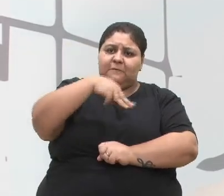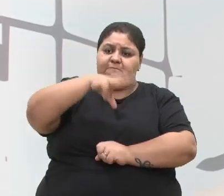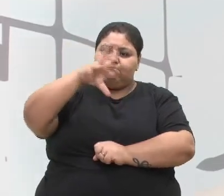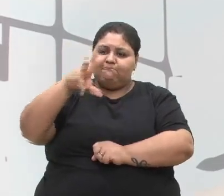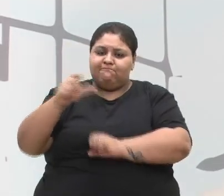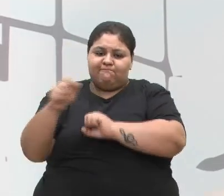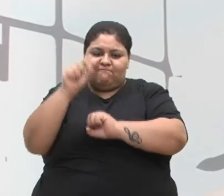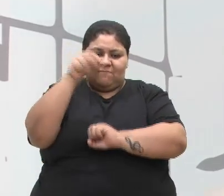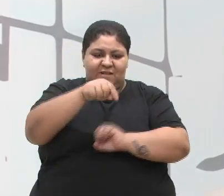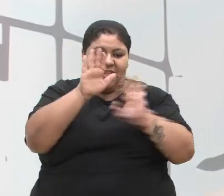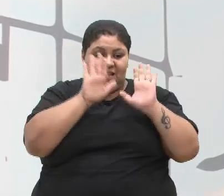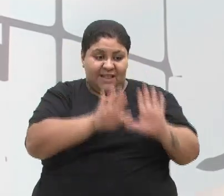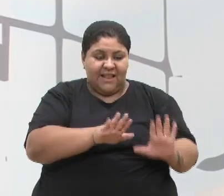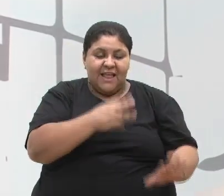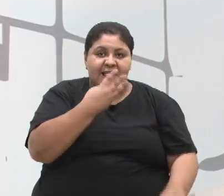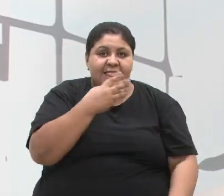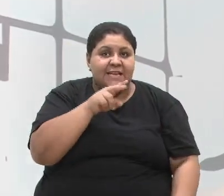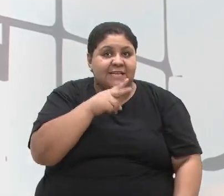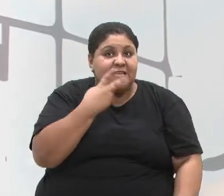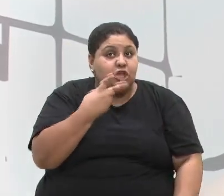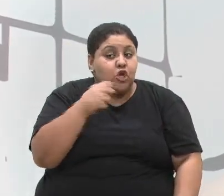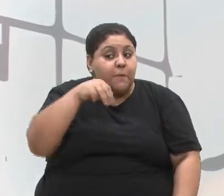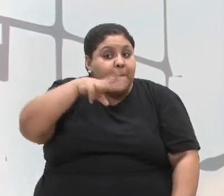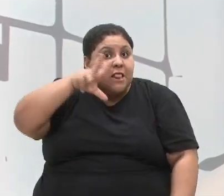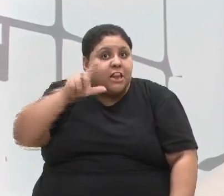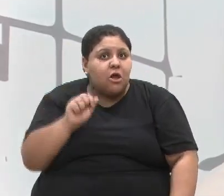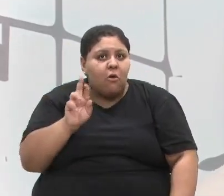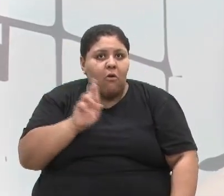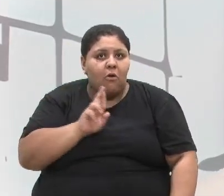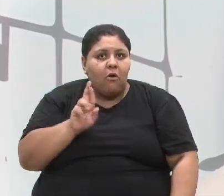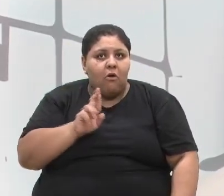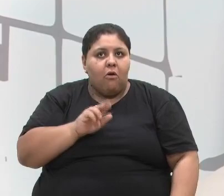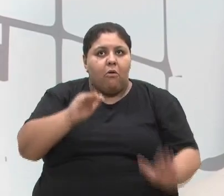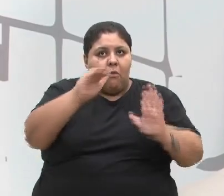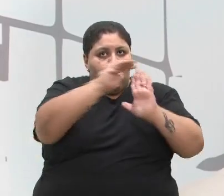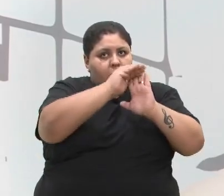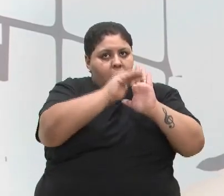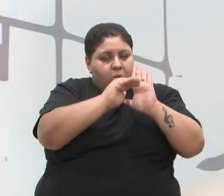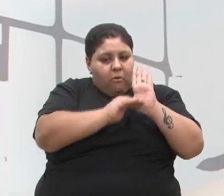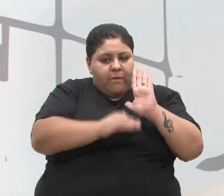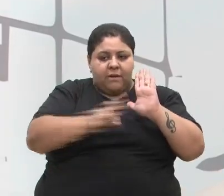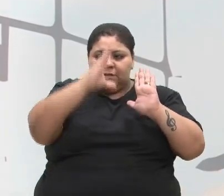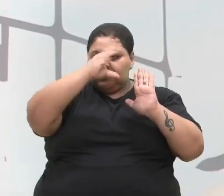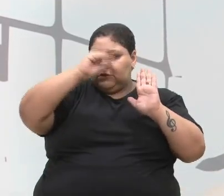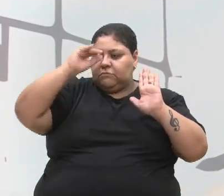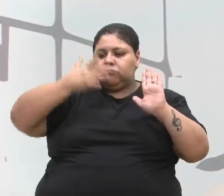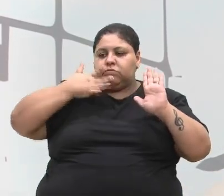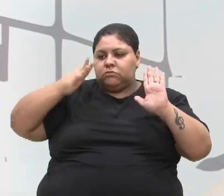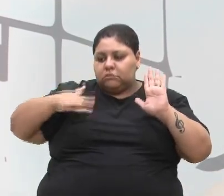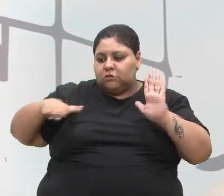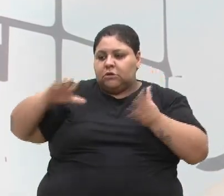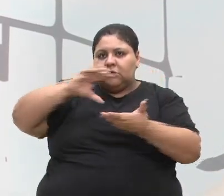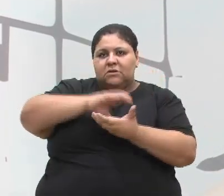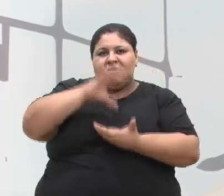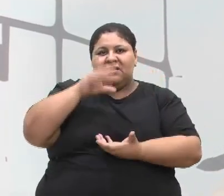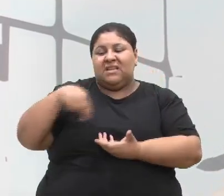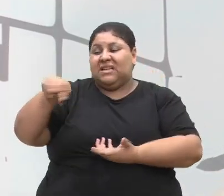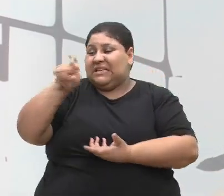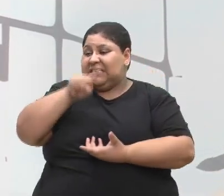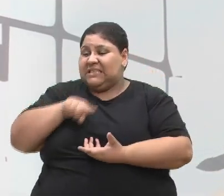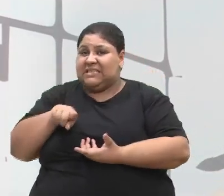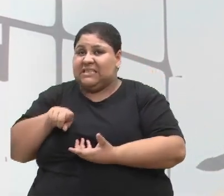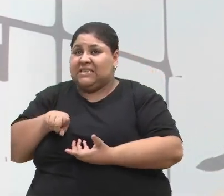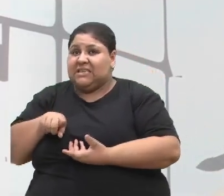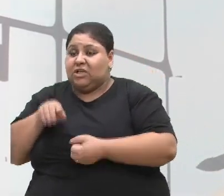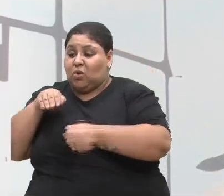ficar no município, gente, 32 milhões para os programas para crianças, adolescentes e também para os idosos, a gente reteve aqui